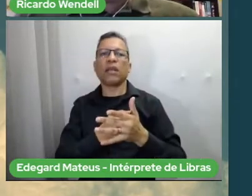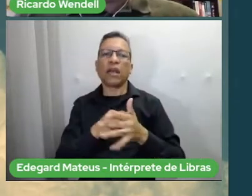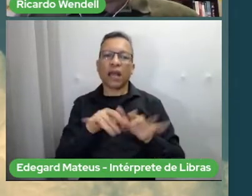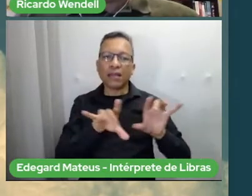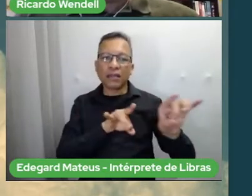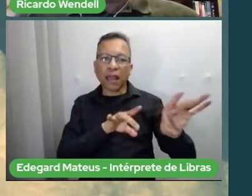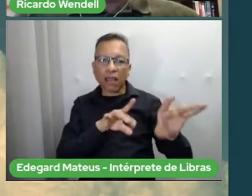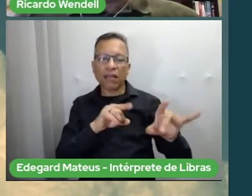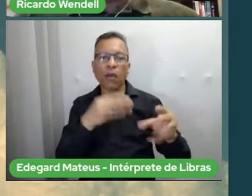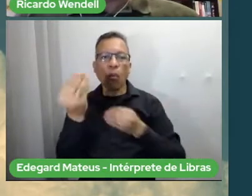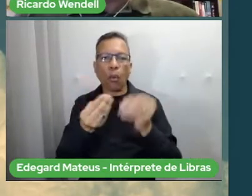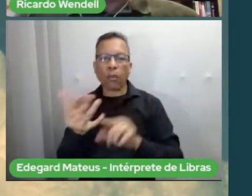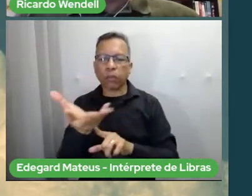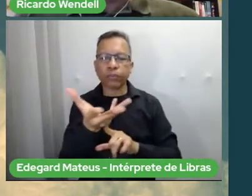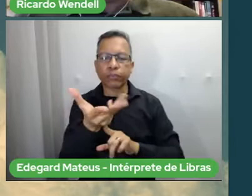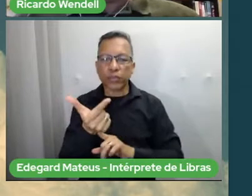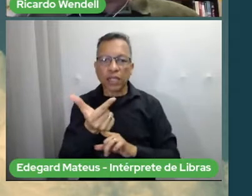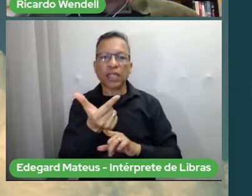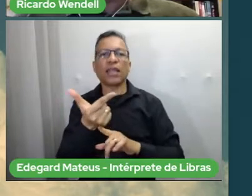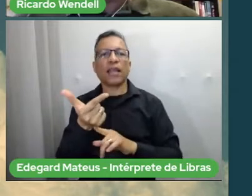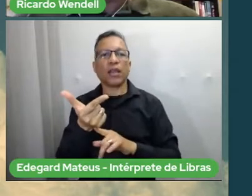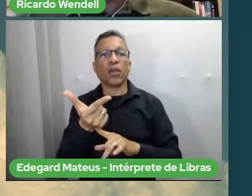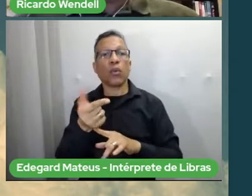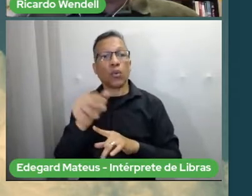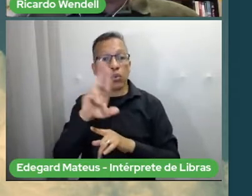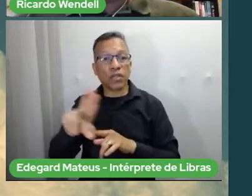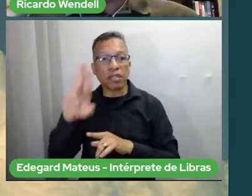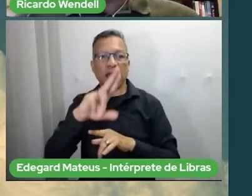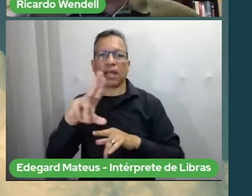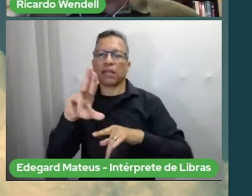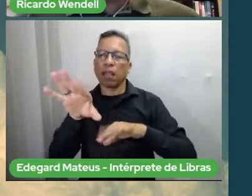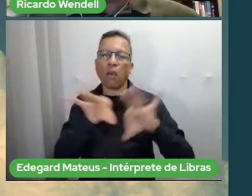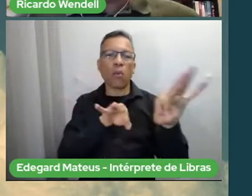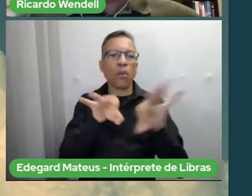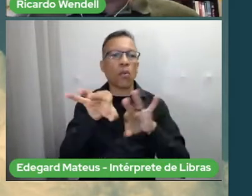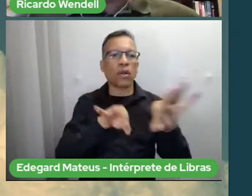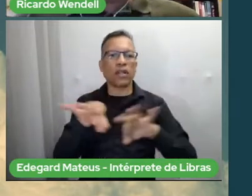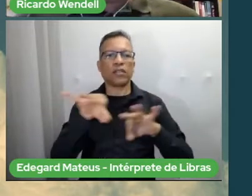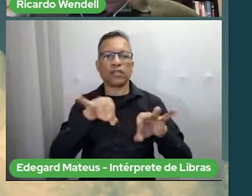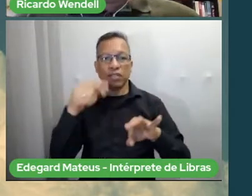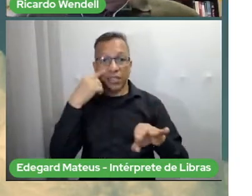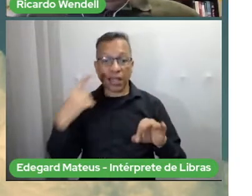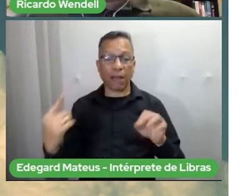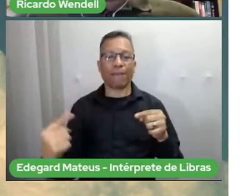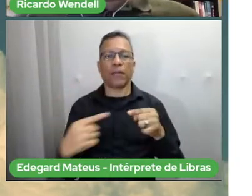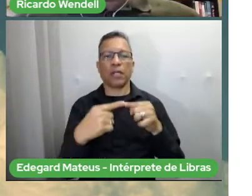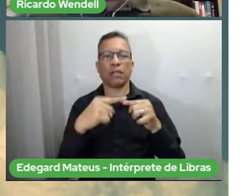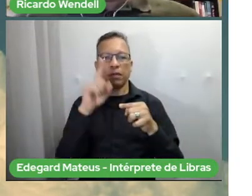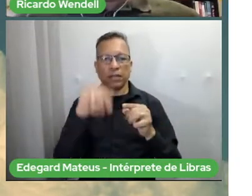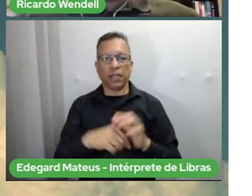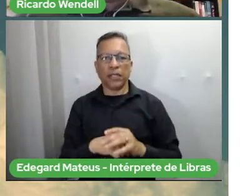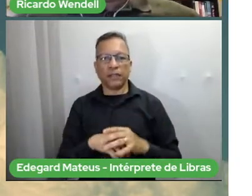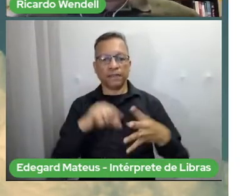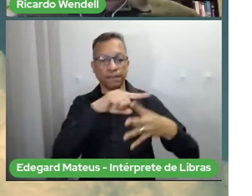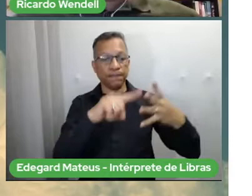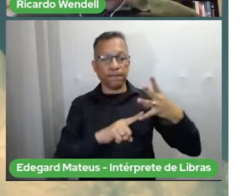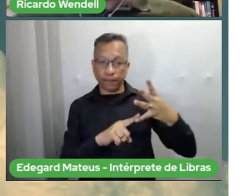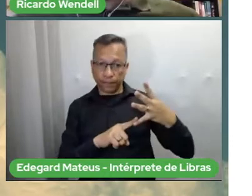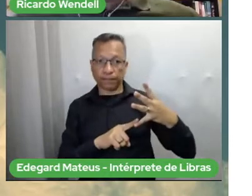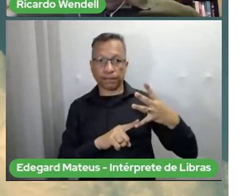abordagens e elementos que a gente vai ter em projetos que aplicam essa ideia do Data Mesh. Esses 4